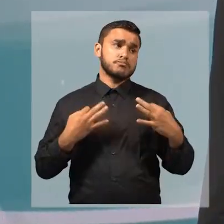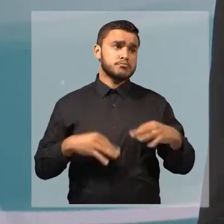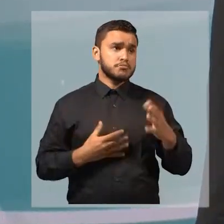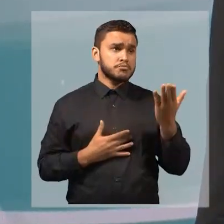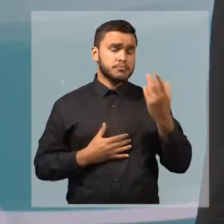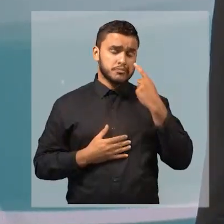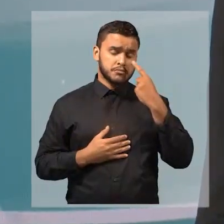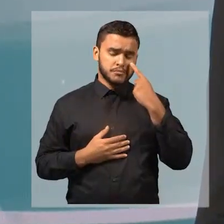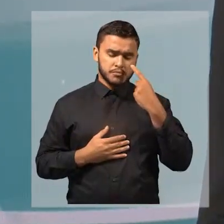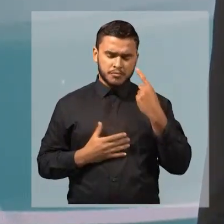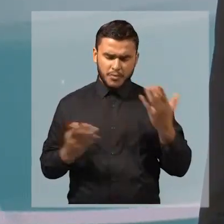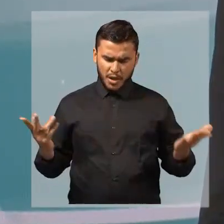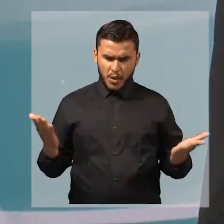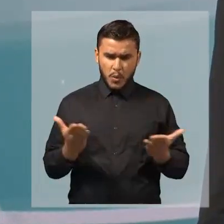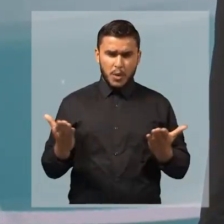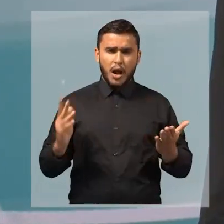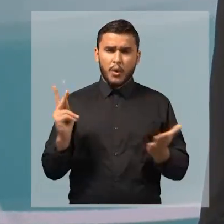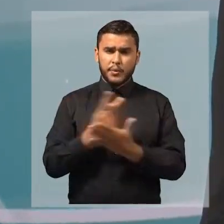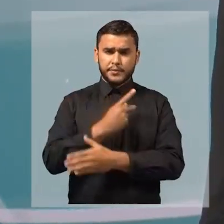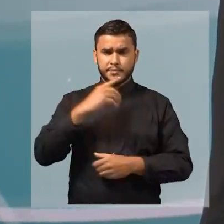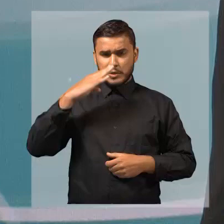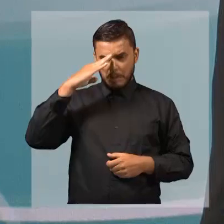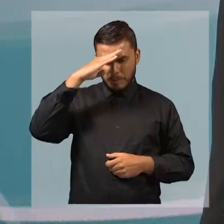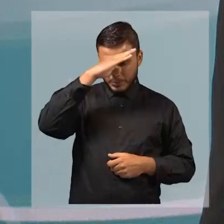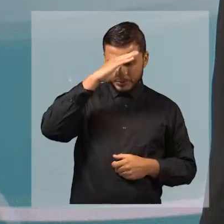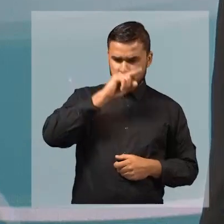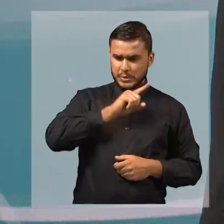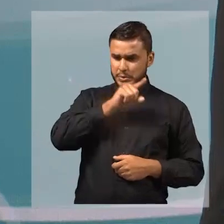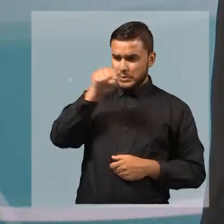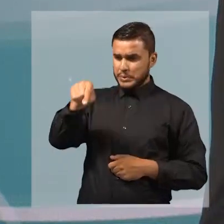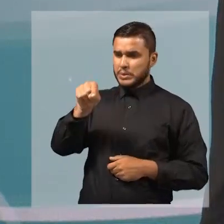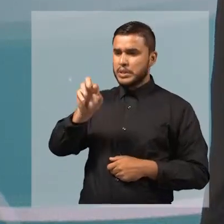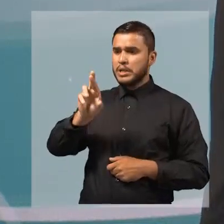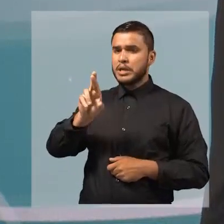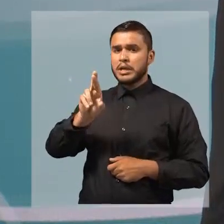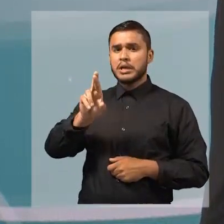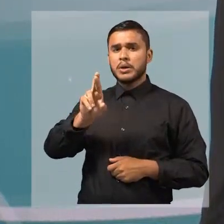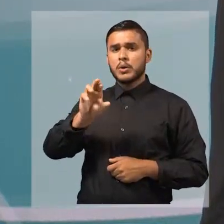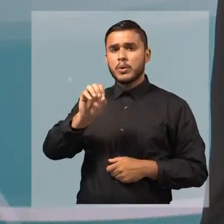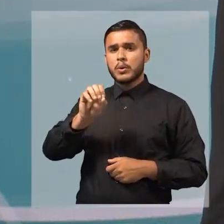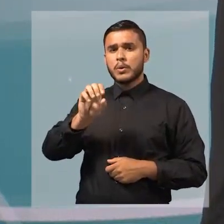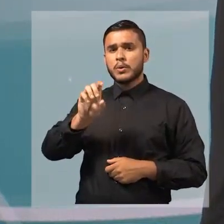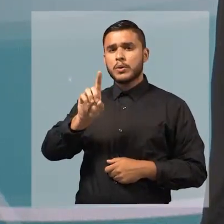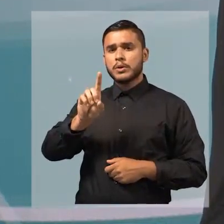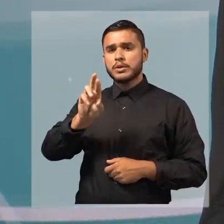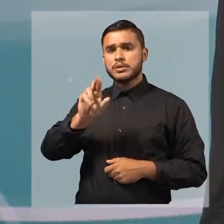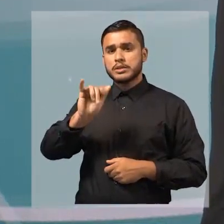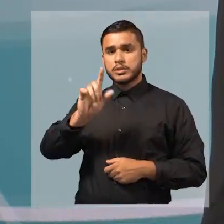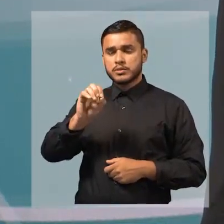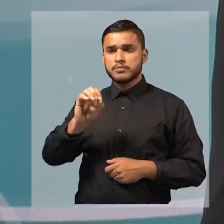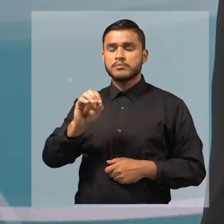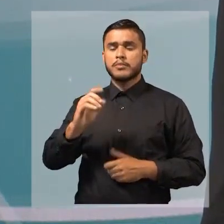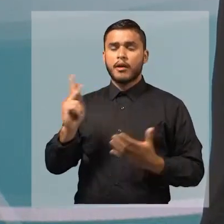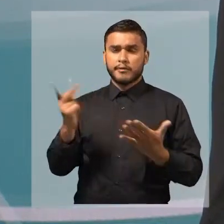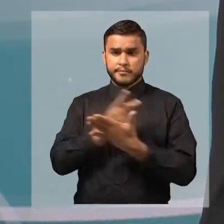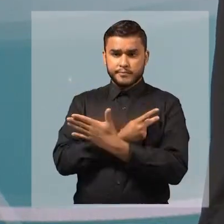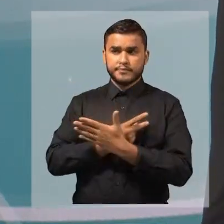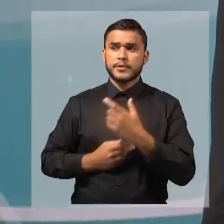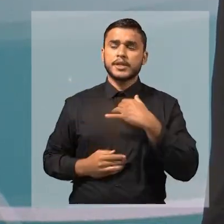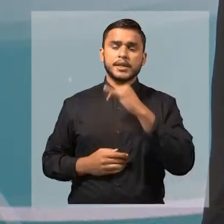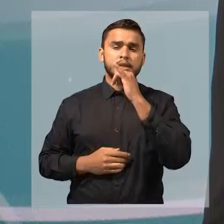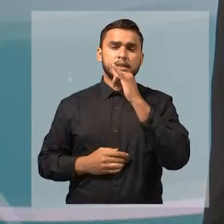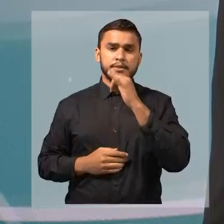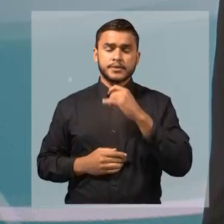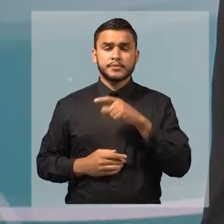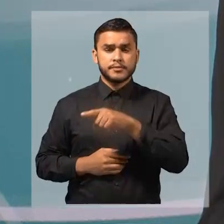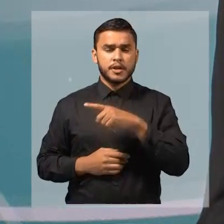da Câmara e o presidente está se materializando o que se esperava. Nós comentamos aqui sobre a questão da disrupção. O Bolsonaro entrou